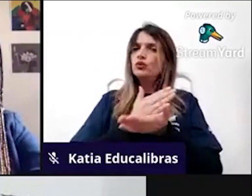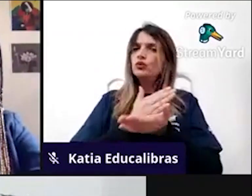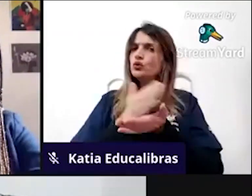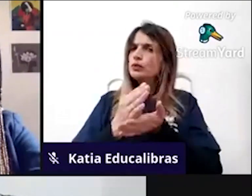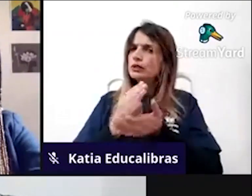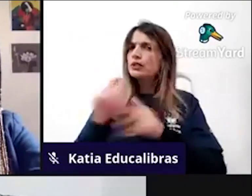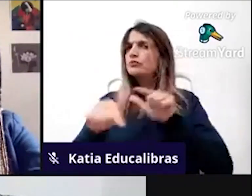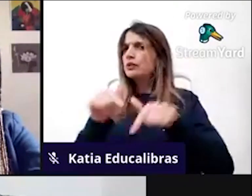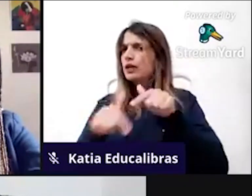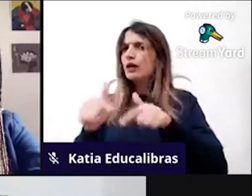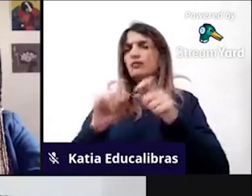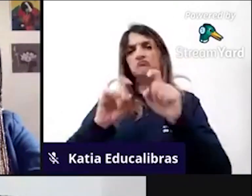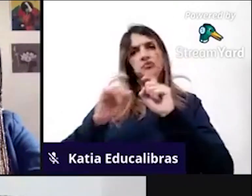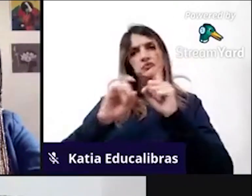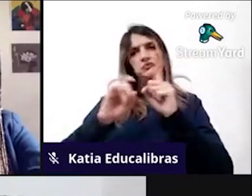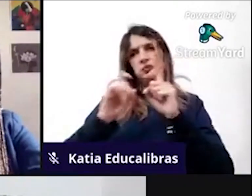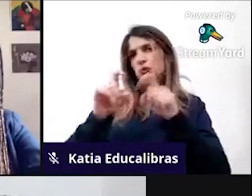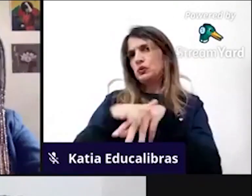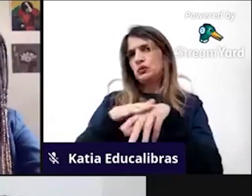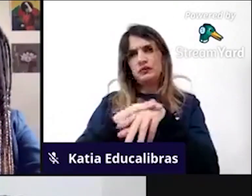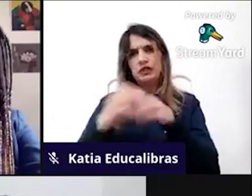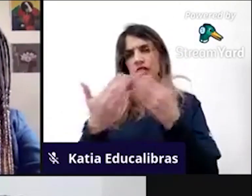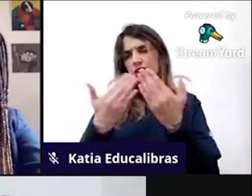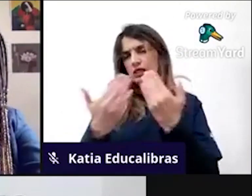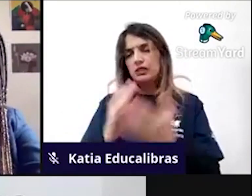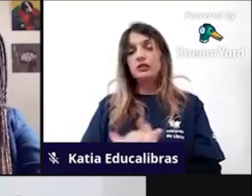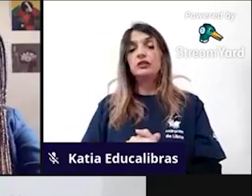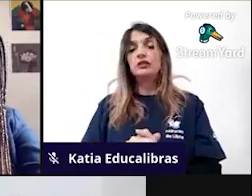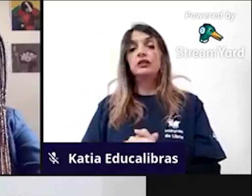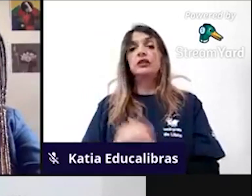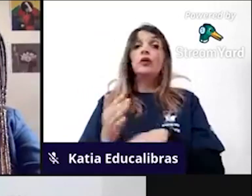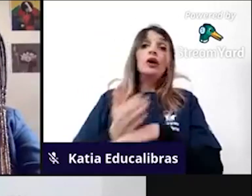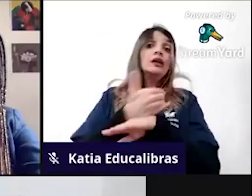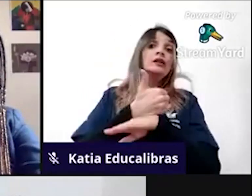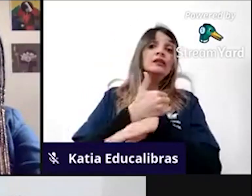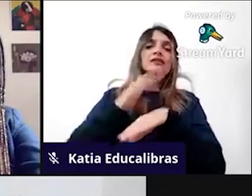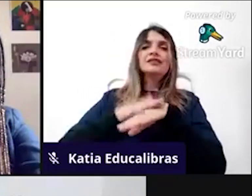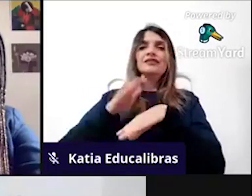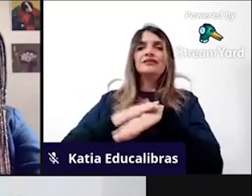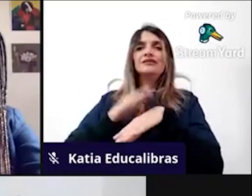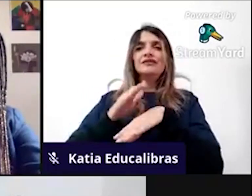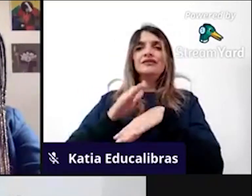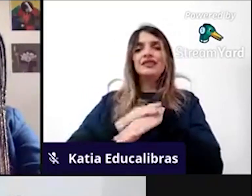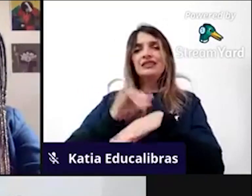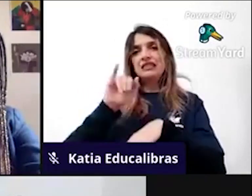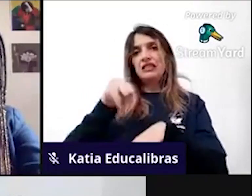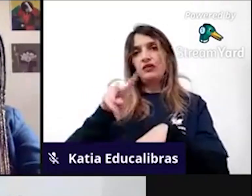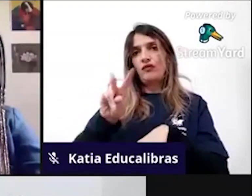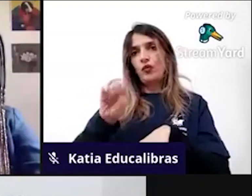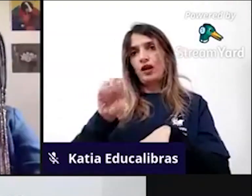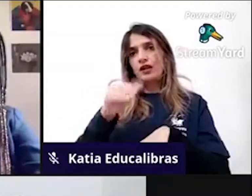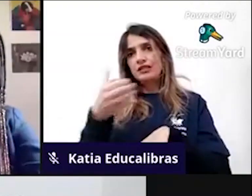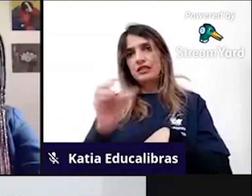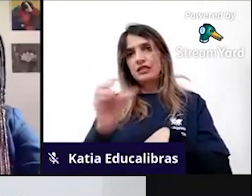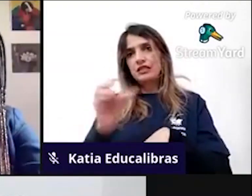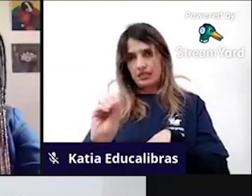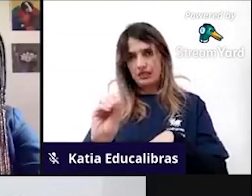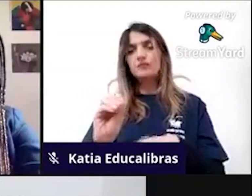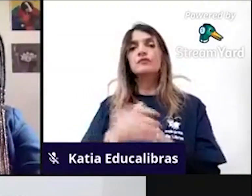uma reunião, uma conversa, uma prosa, eles fazem essa invocação justamente para